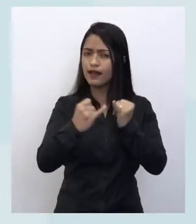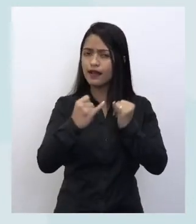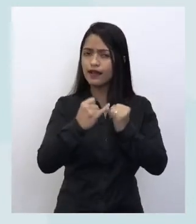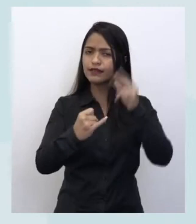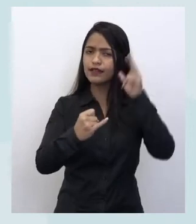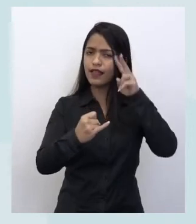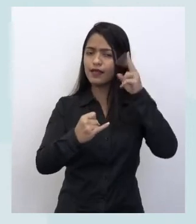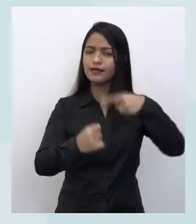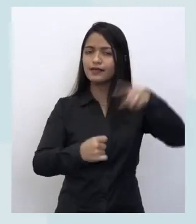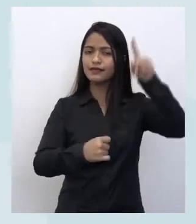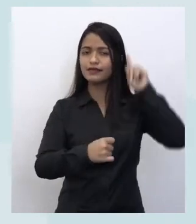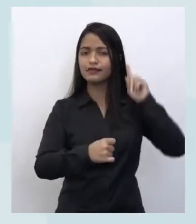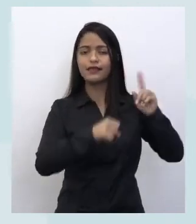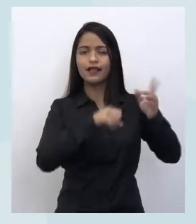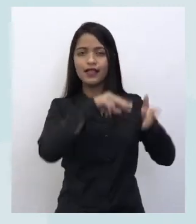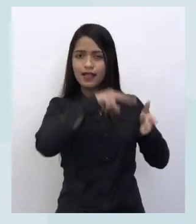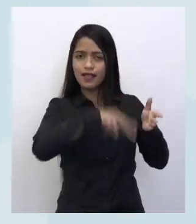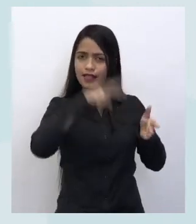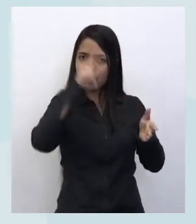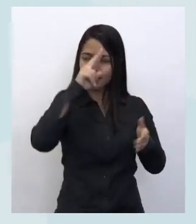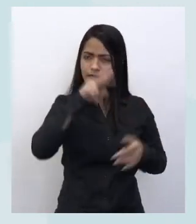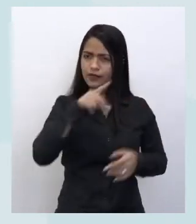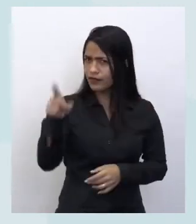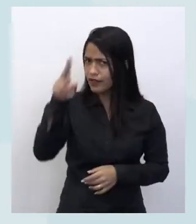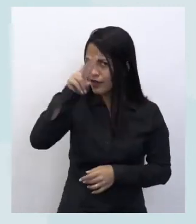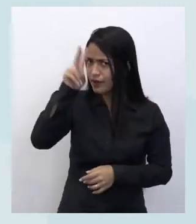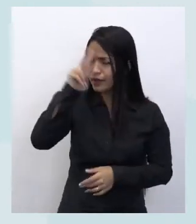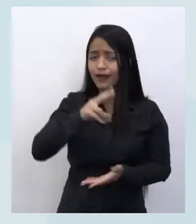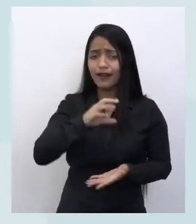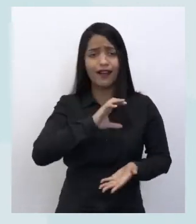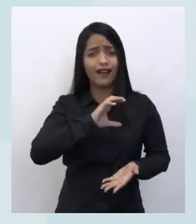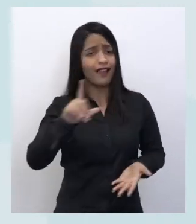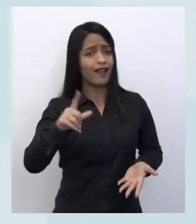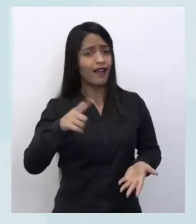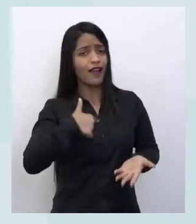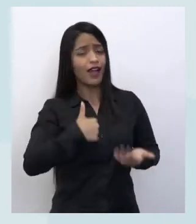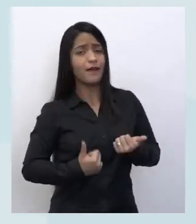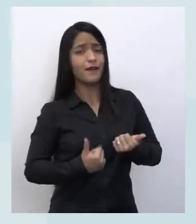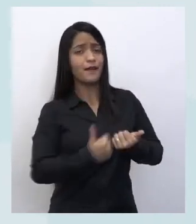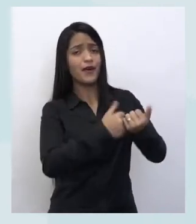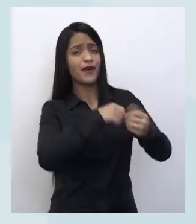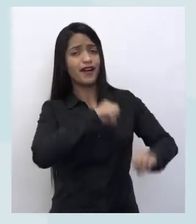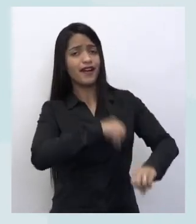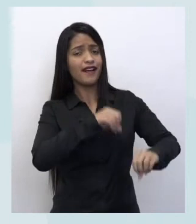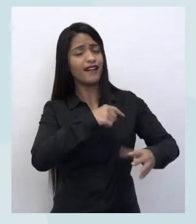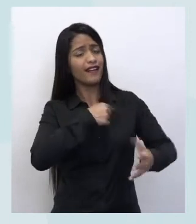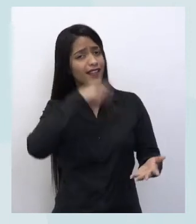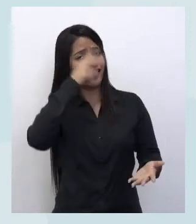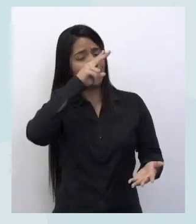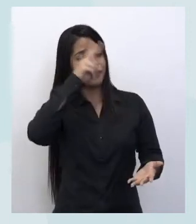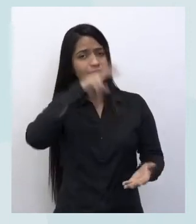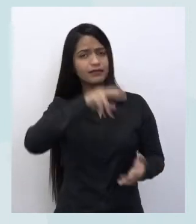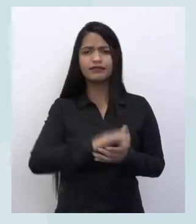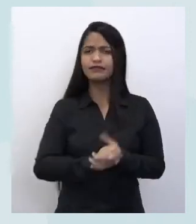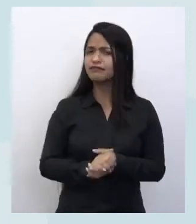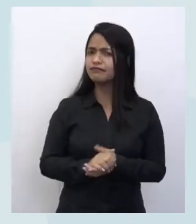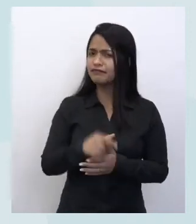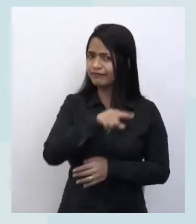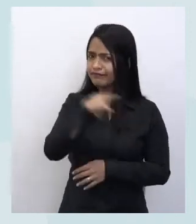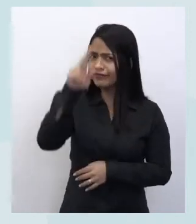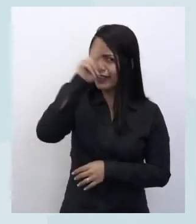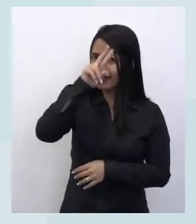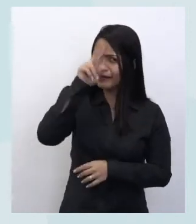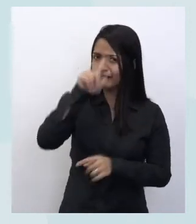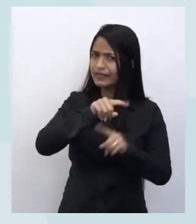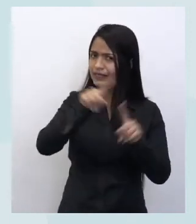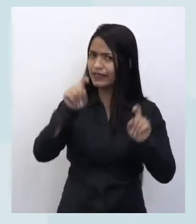nas aulas passadas. Mônica, você lembrou? Ah, claro, eu estava de moderadora, claro que lembrei. Pois é, será que eles lembraram? A gente fez leitura dramatizada,